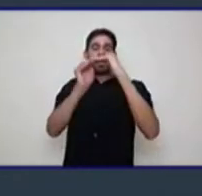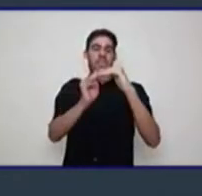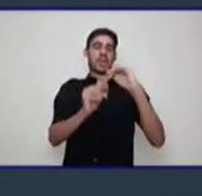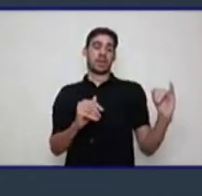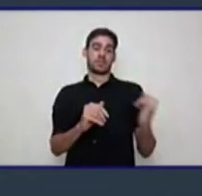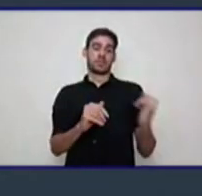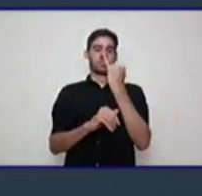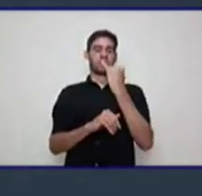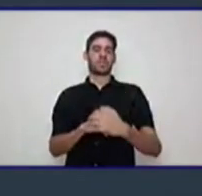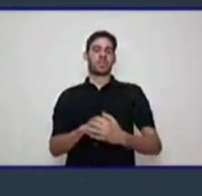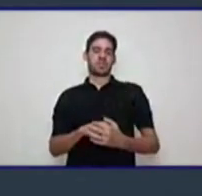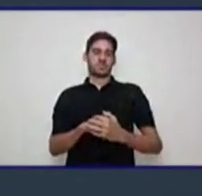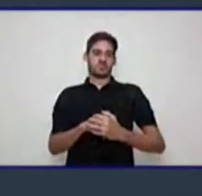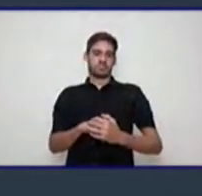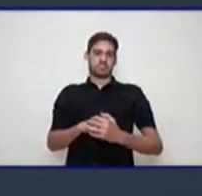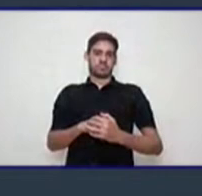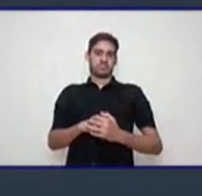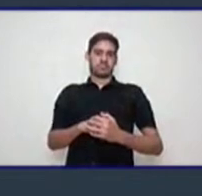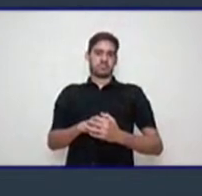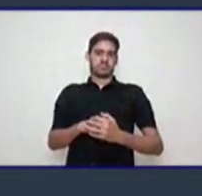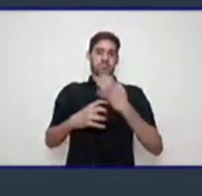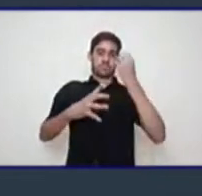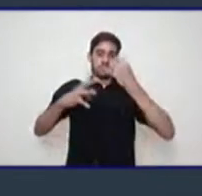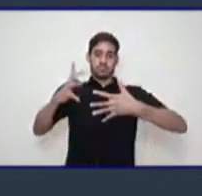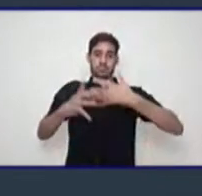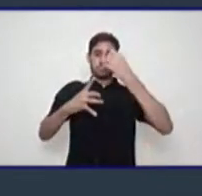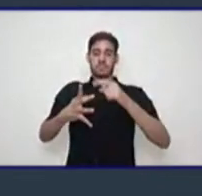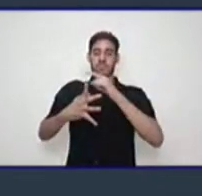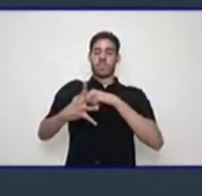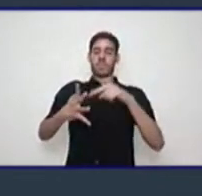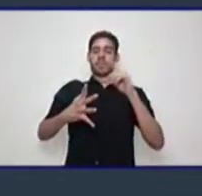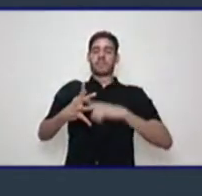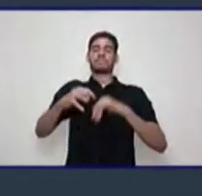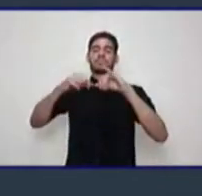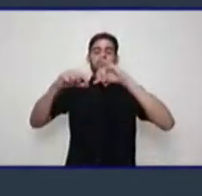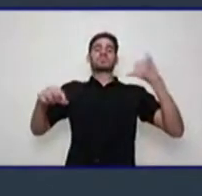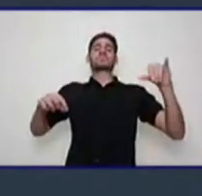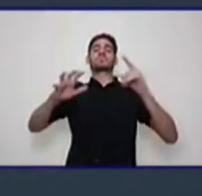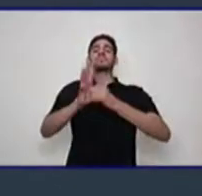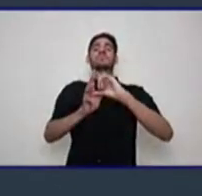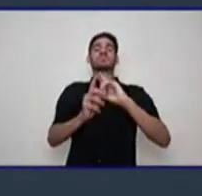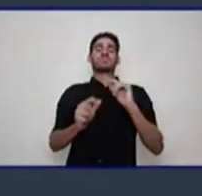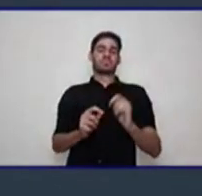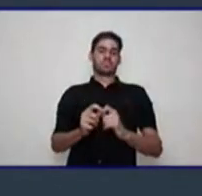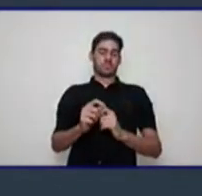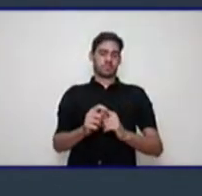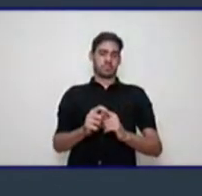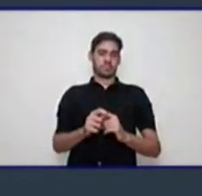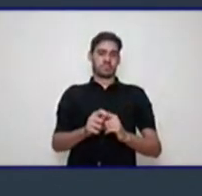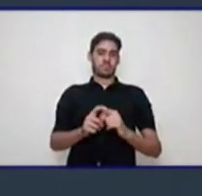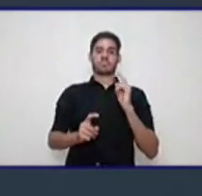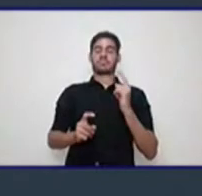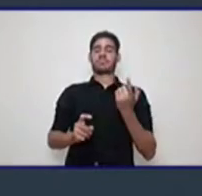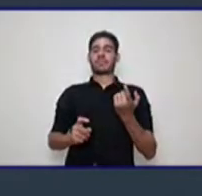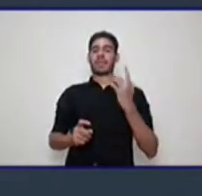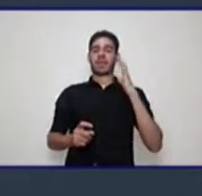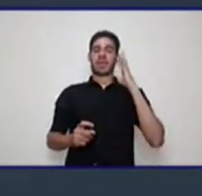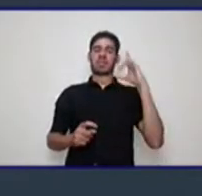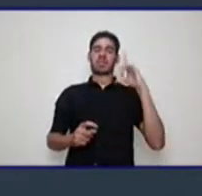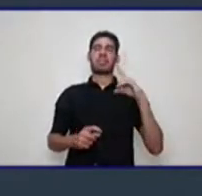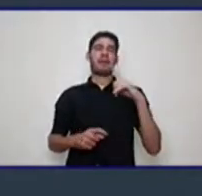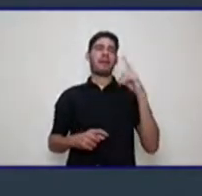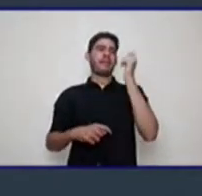oportunidades, que justifica a vedação à propaganda antecipada. Ademais, constituindo uma